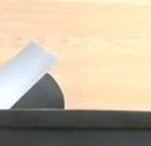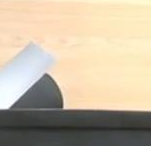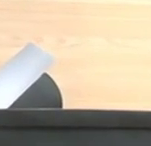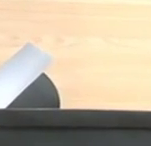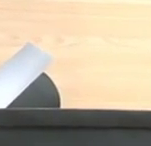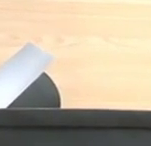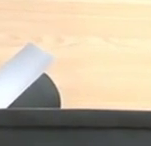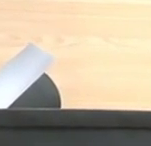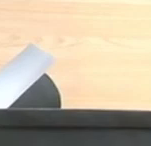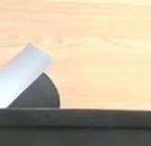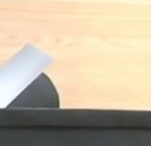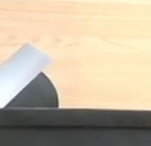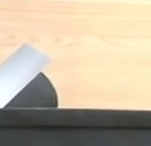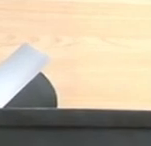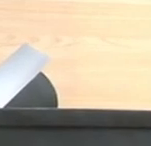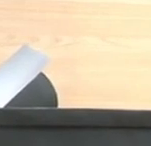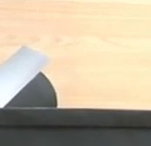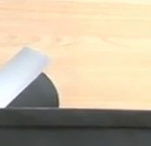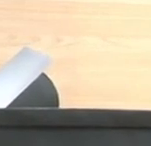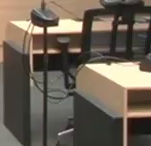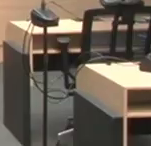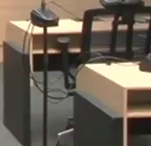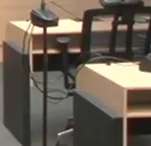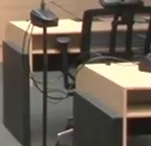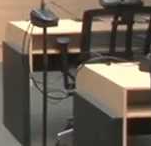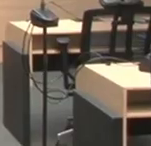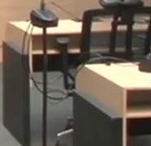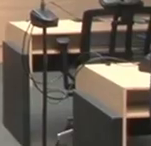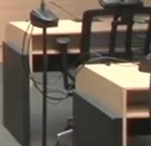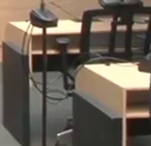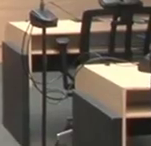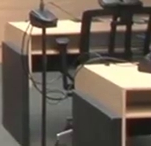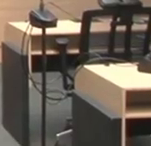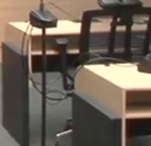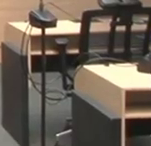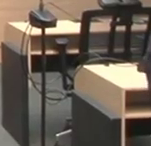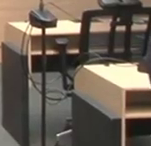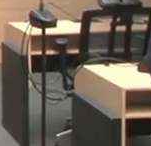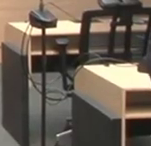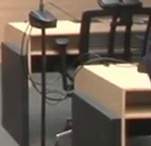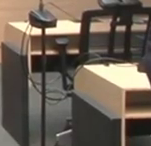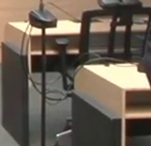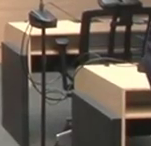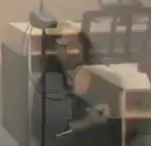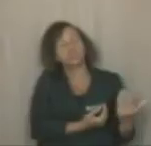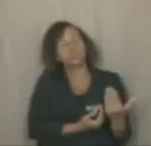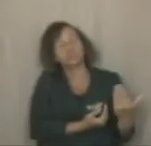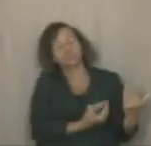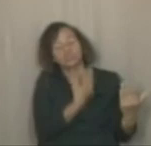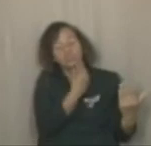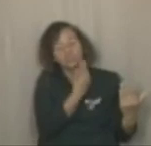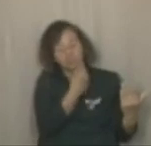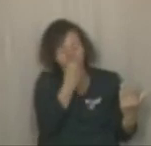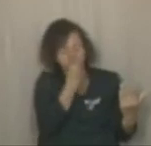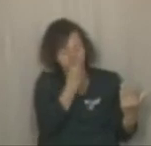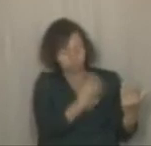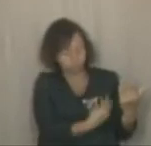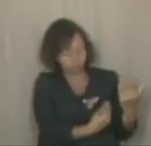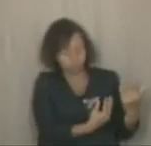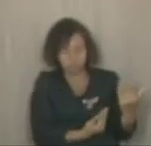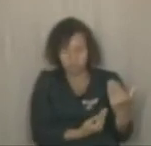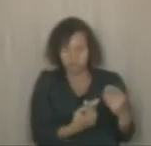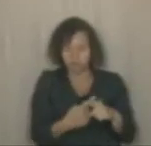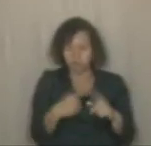de alunas na Universidade Federal de Pernambuco e ressaltou ainda o aumento da violência contra a mulher. De acordo com o